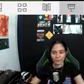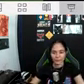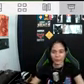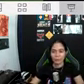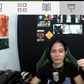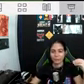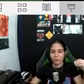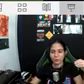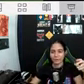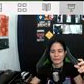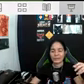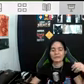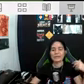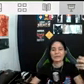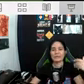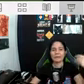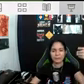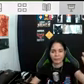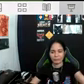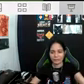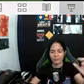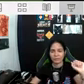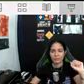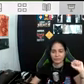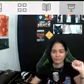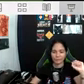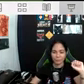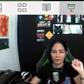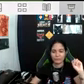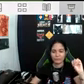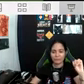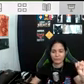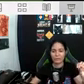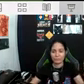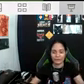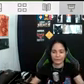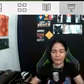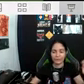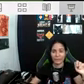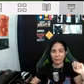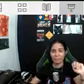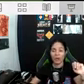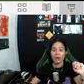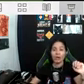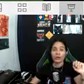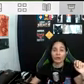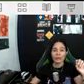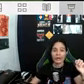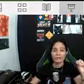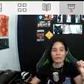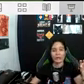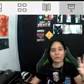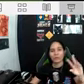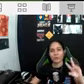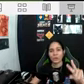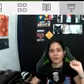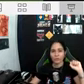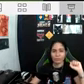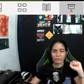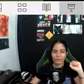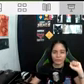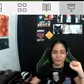equipamentos, tá? O seu foco aqui seria a pressão das pessoas, verificação da pressão arterial. Só que aí você